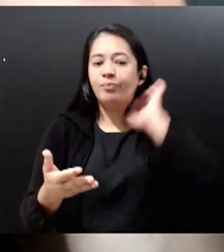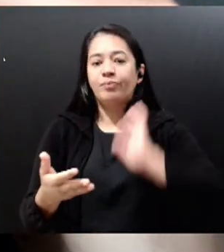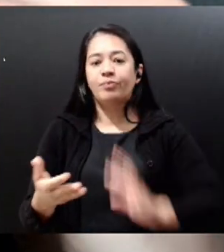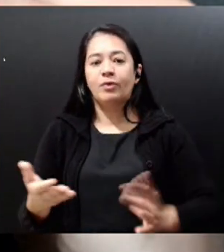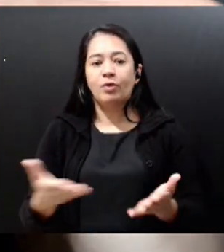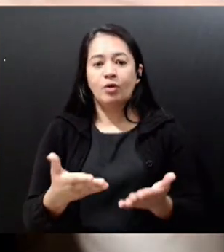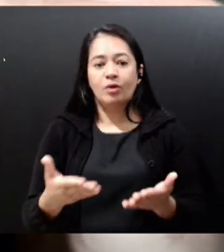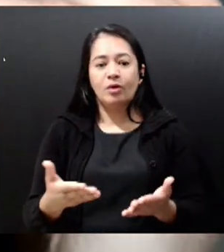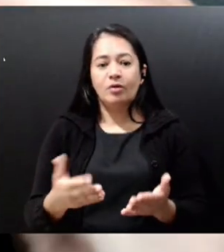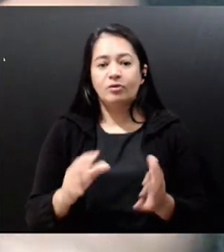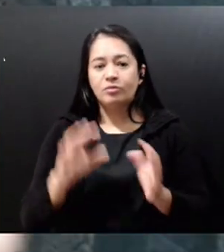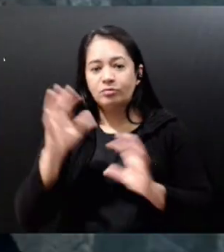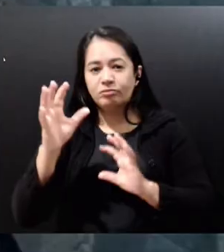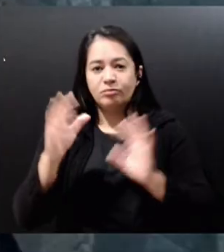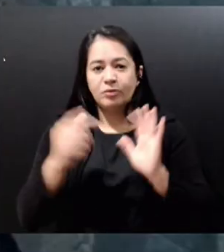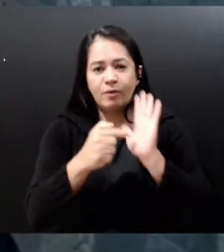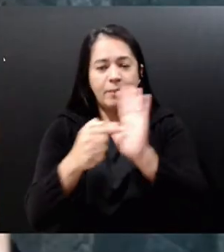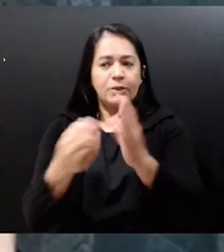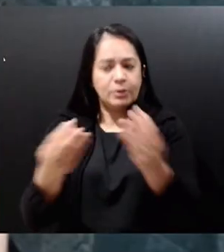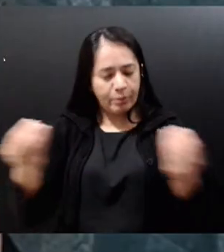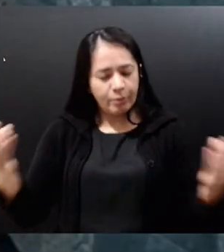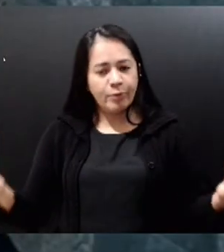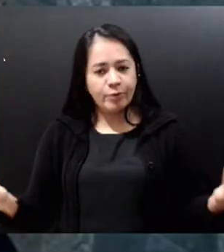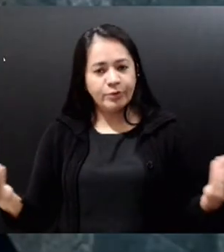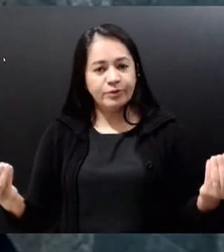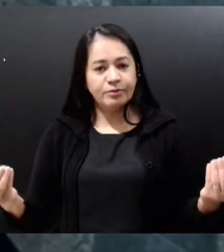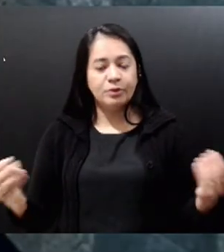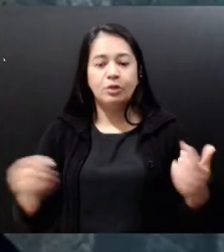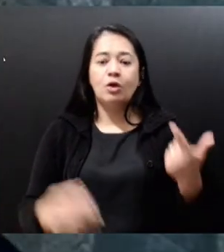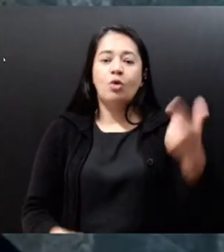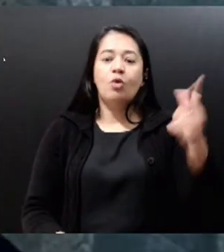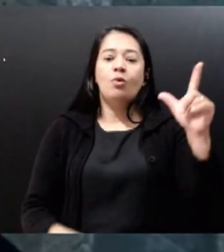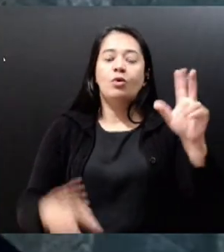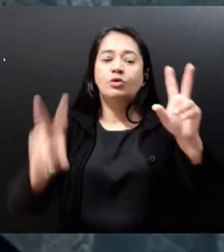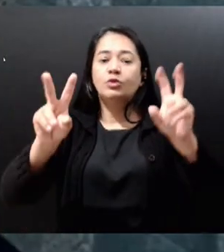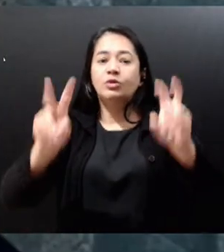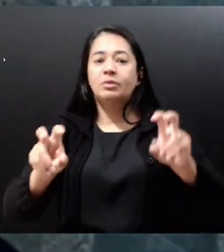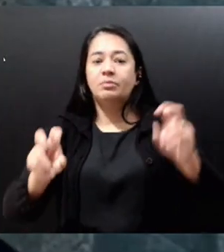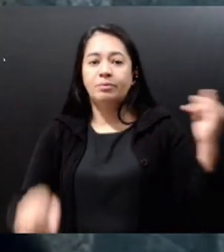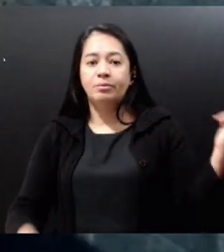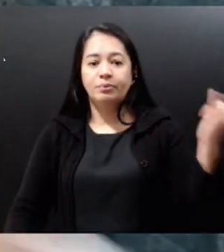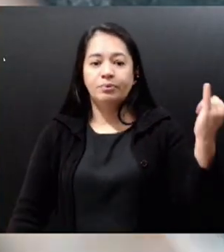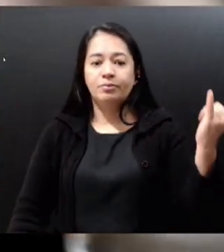aparecer muito sobre isso. Uma outra questão importante, eu vi um caso